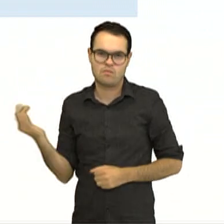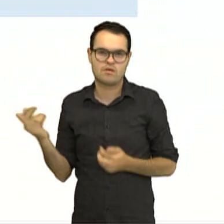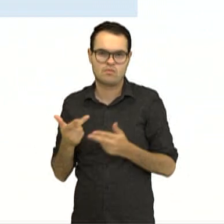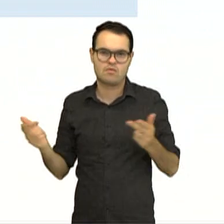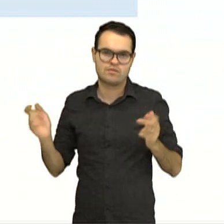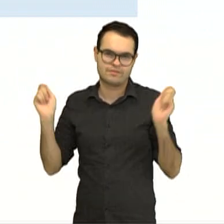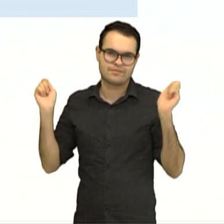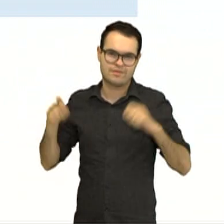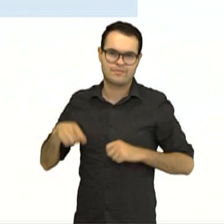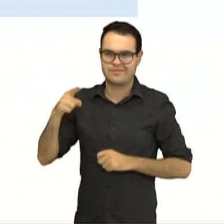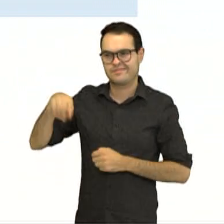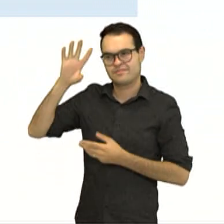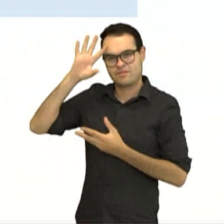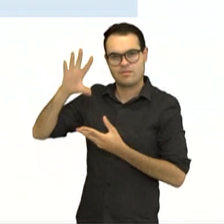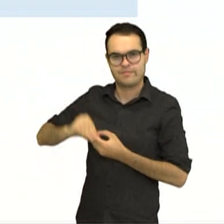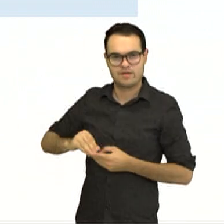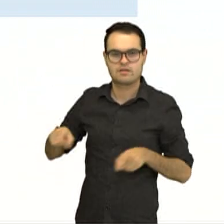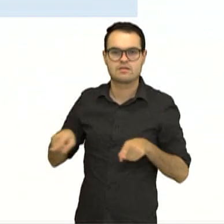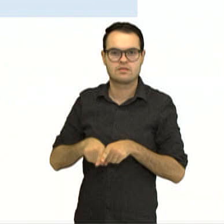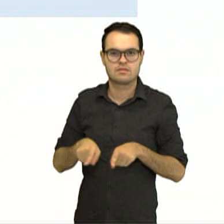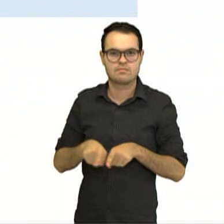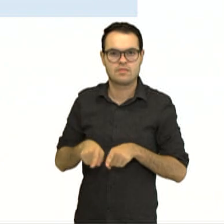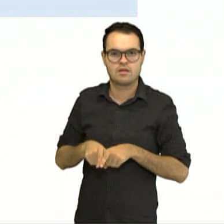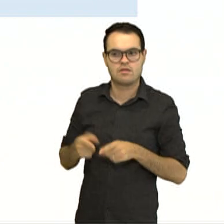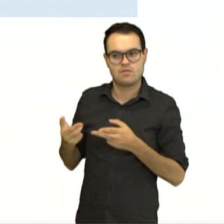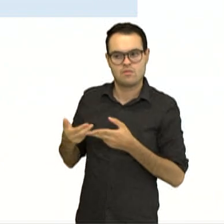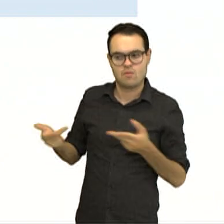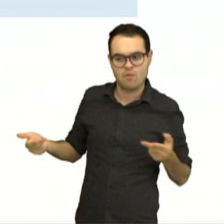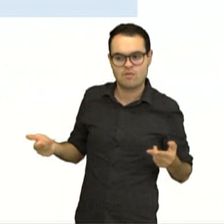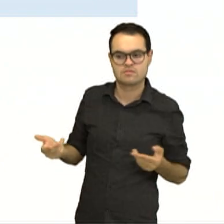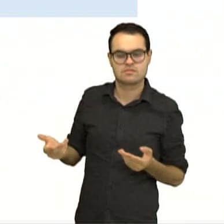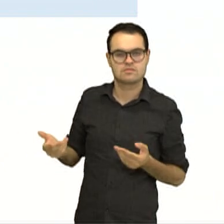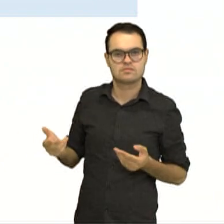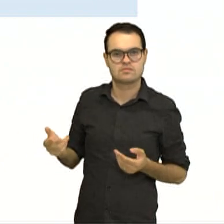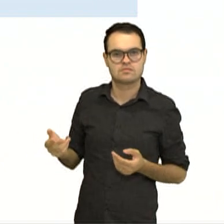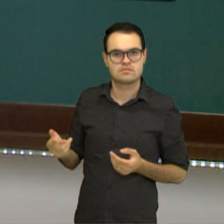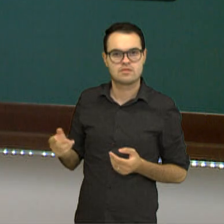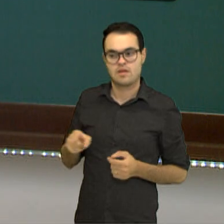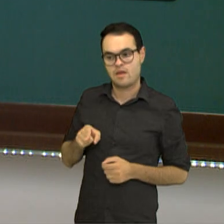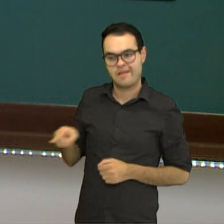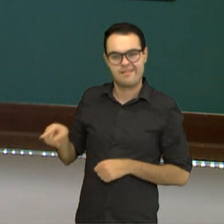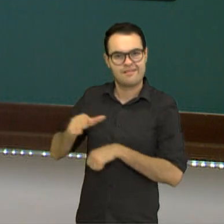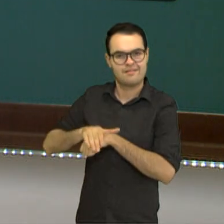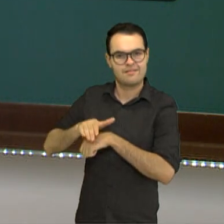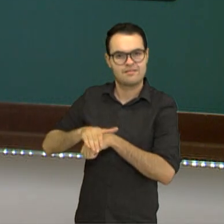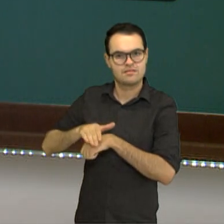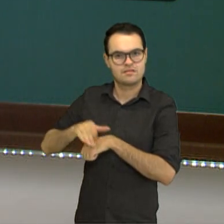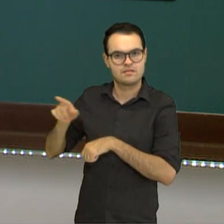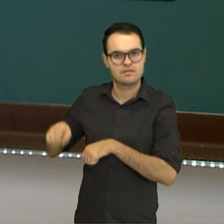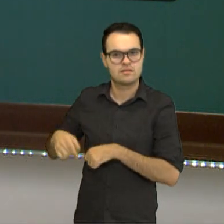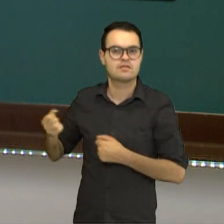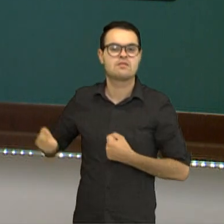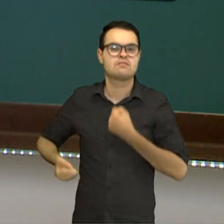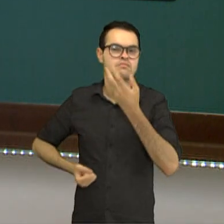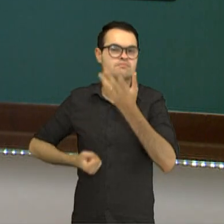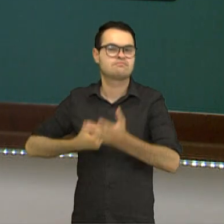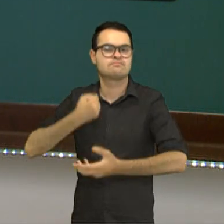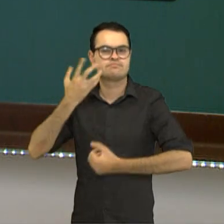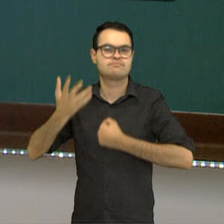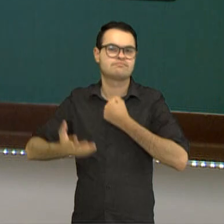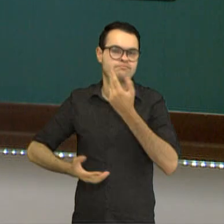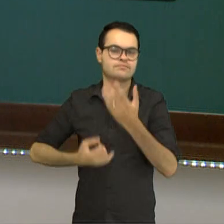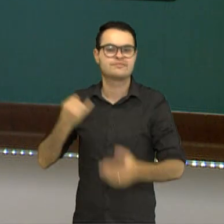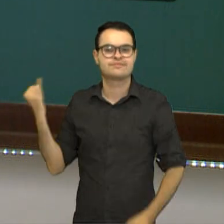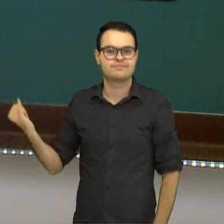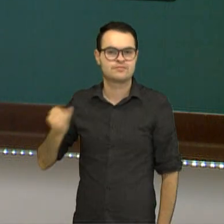de nomear, e é um poder em nomear algo, né? Então ela está, vamos dizer assim, desabafando, falando sobre a